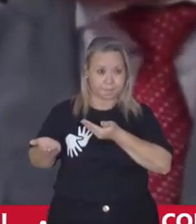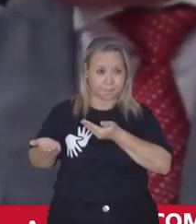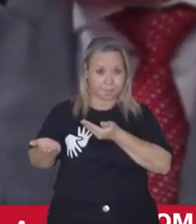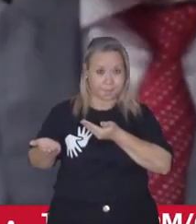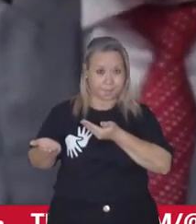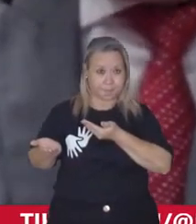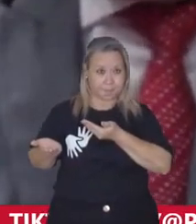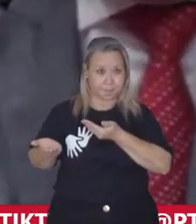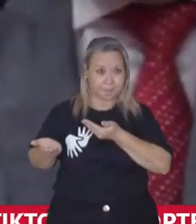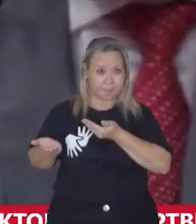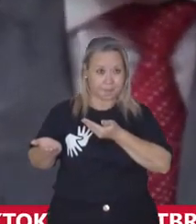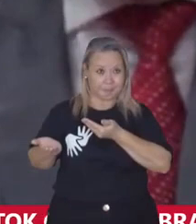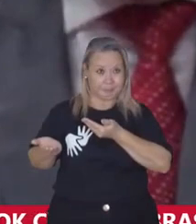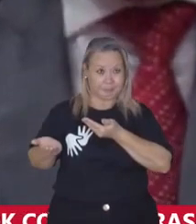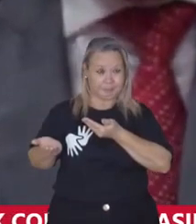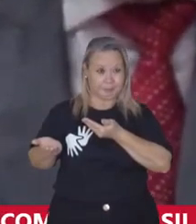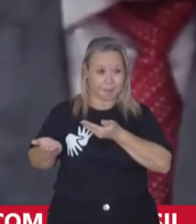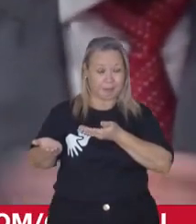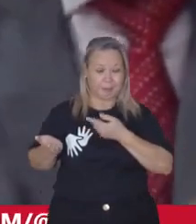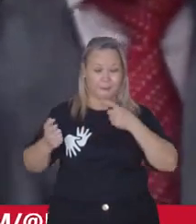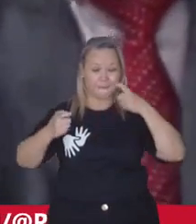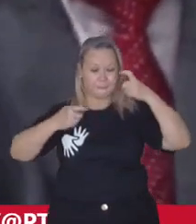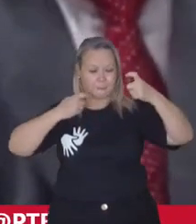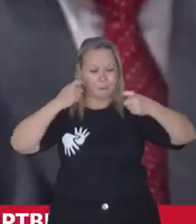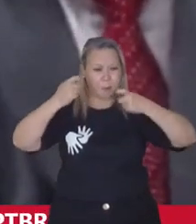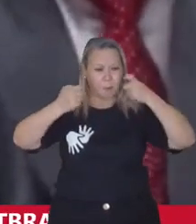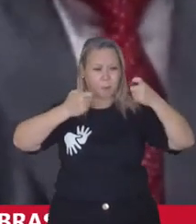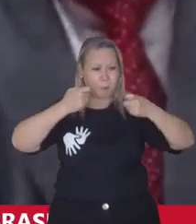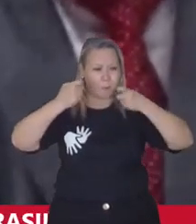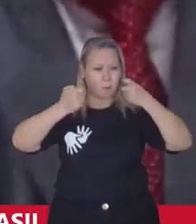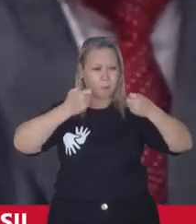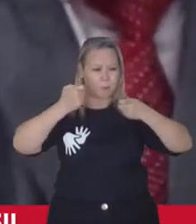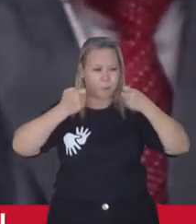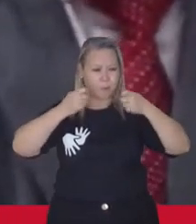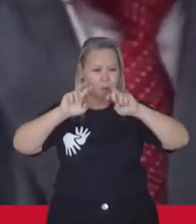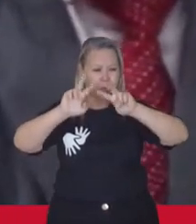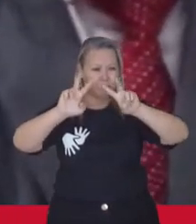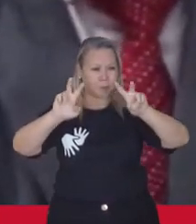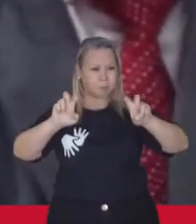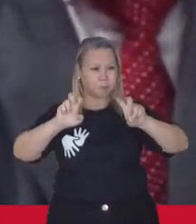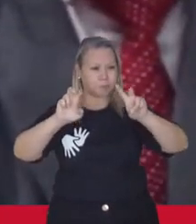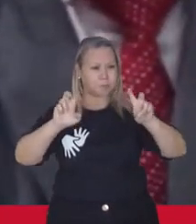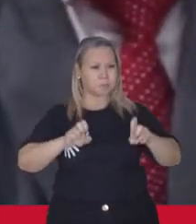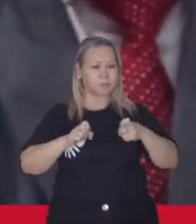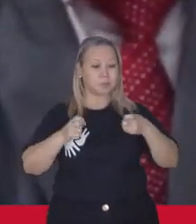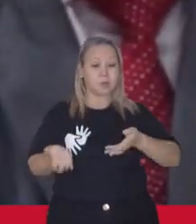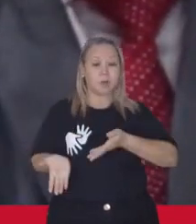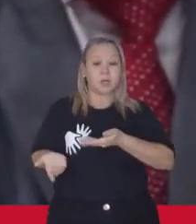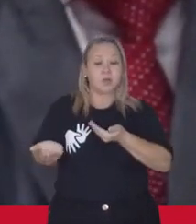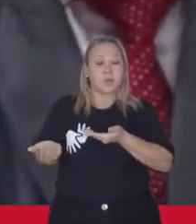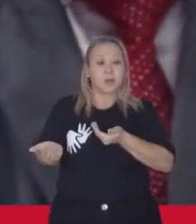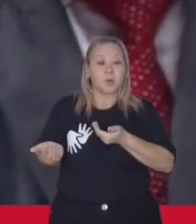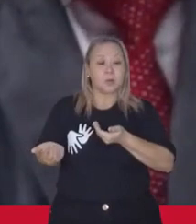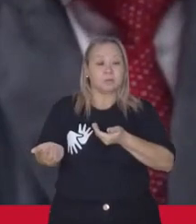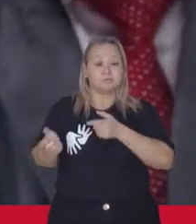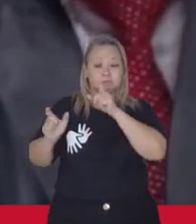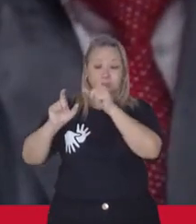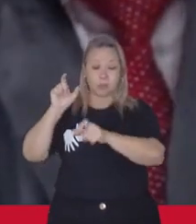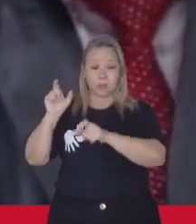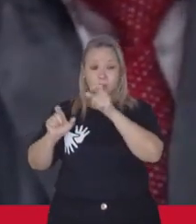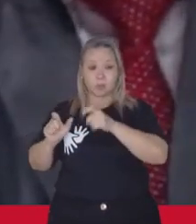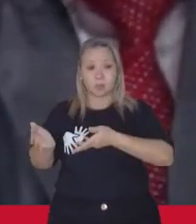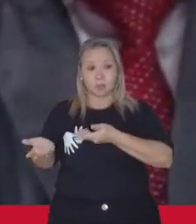Sou mais jovem agora. Se preocupou com a questão da juventude. Então,